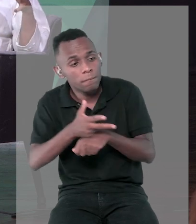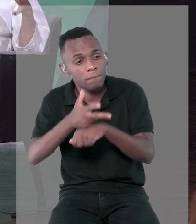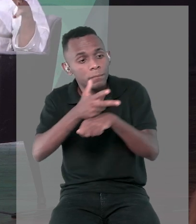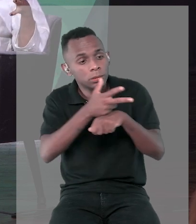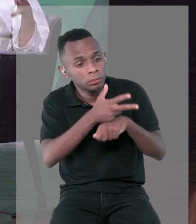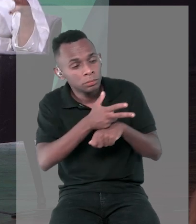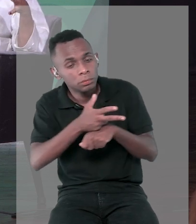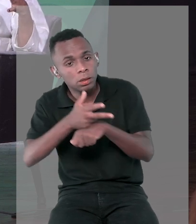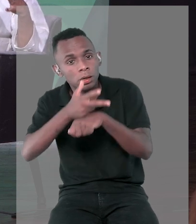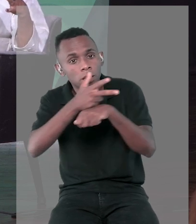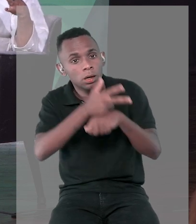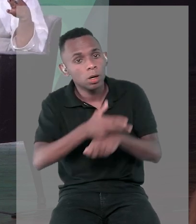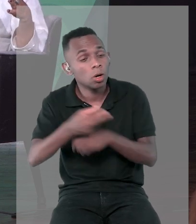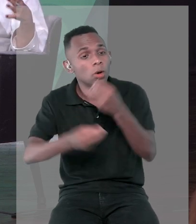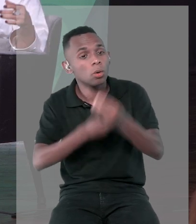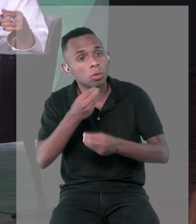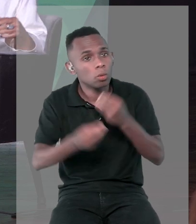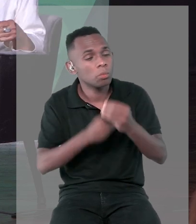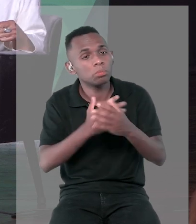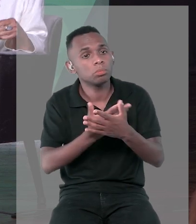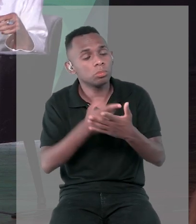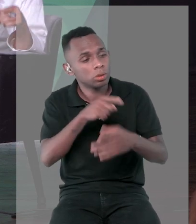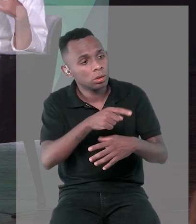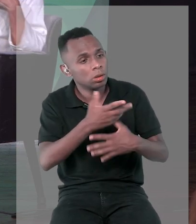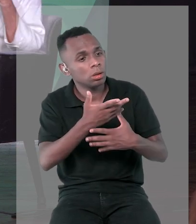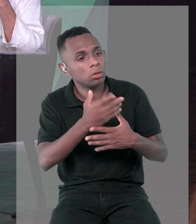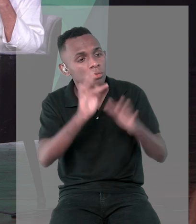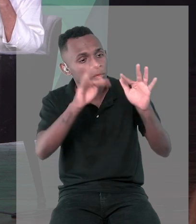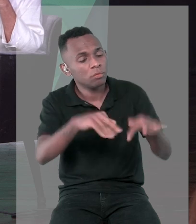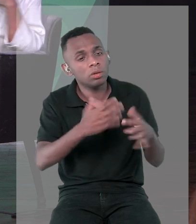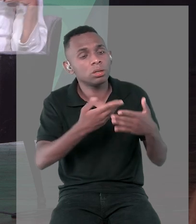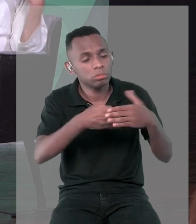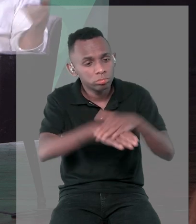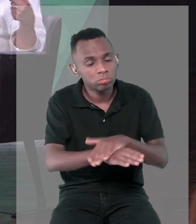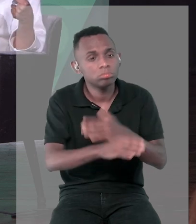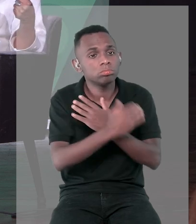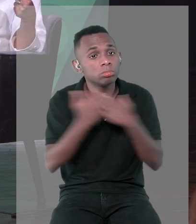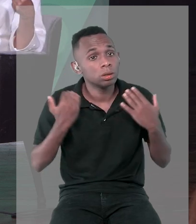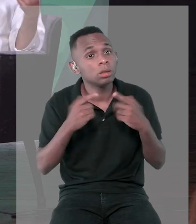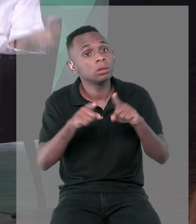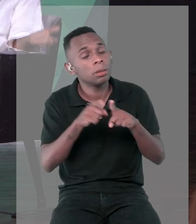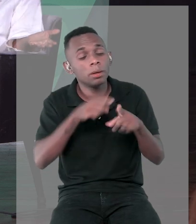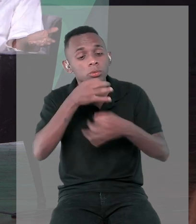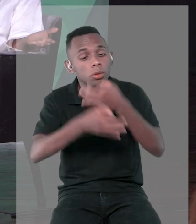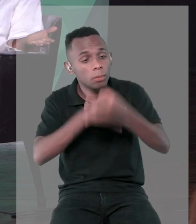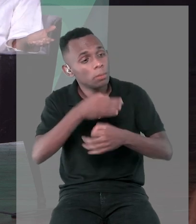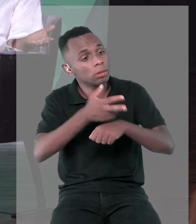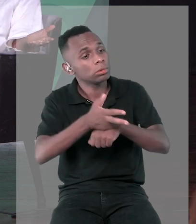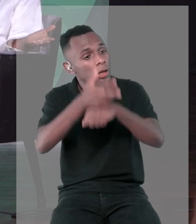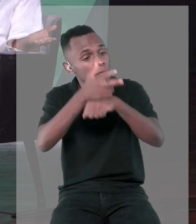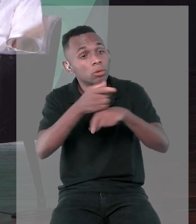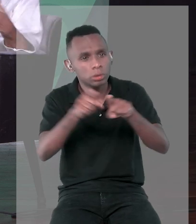gravou o ritual da morte da Clarice e gravou alguns depoimentos para fazer o